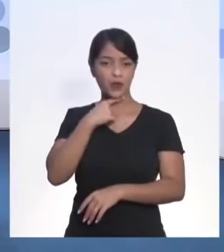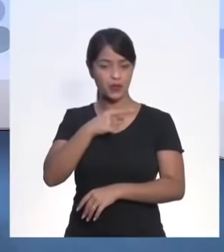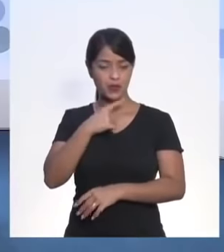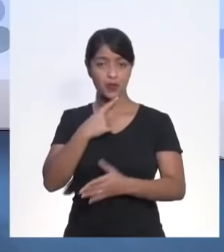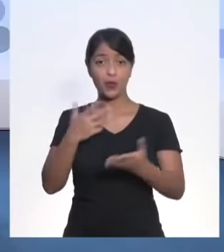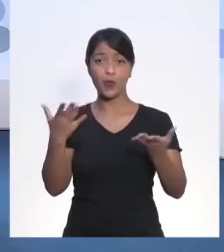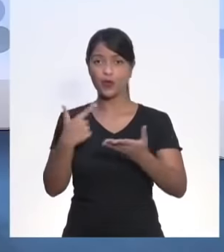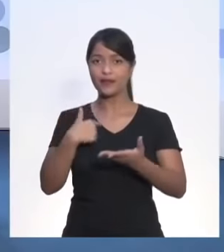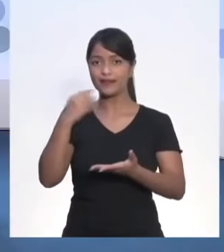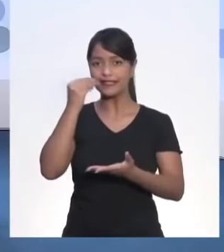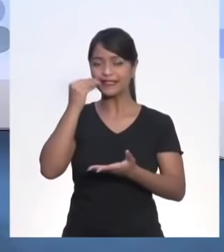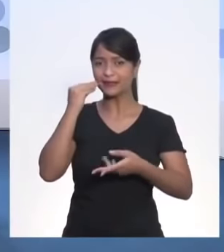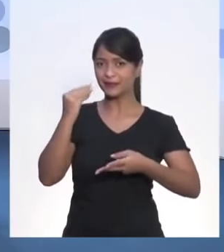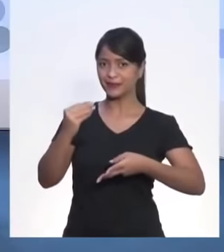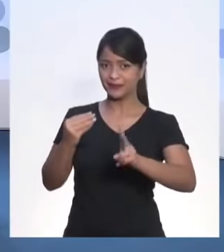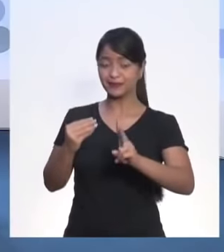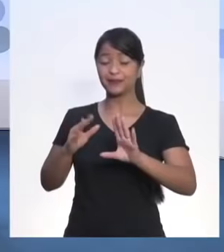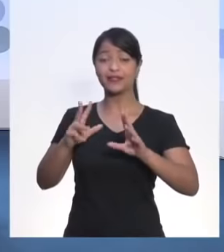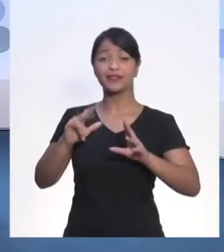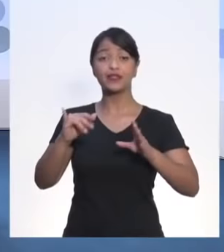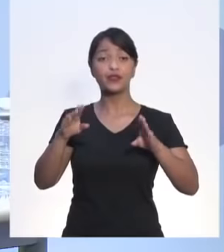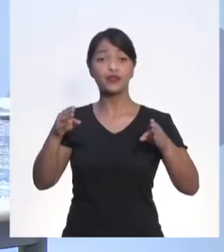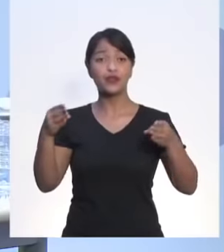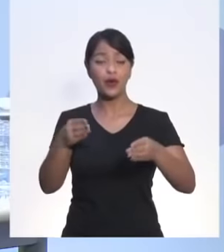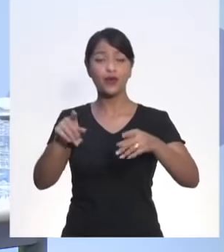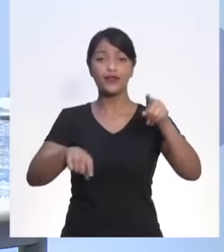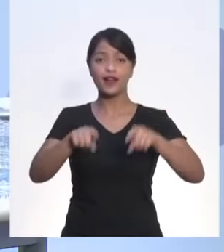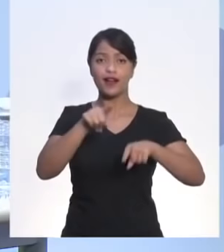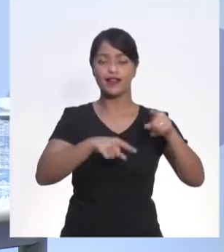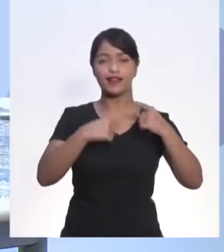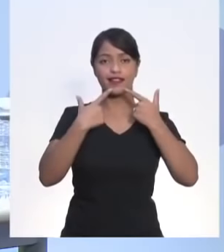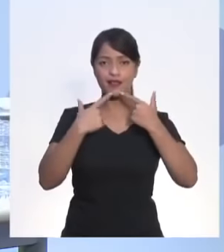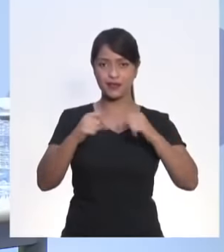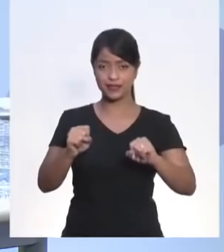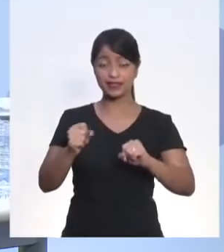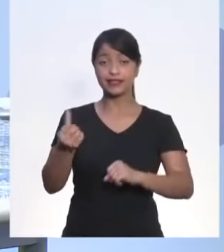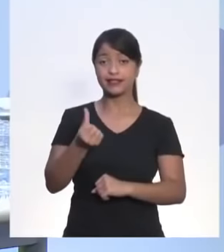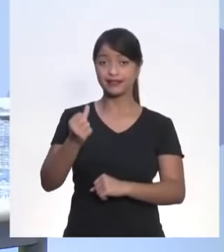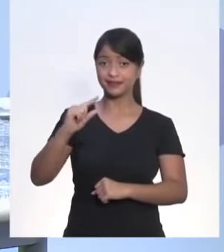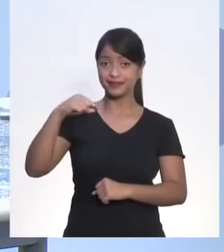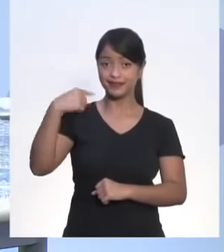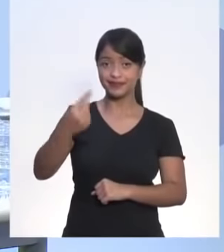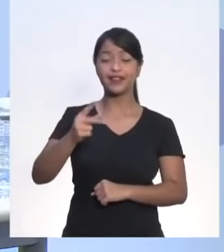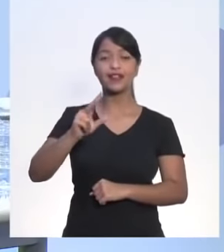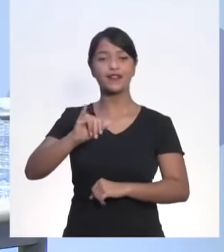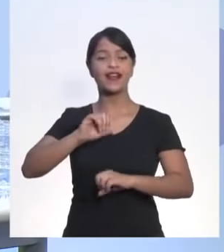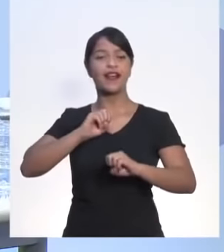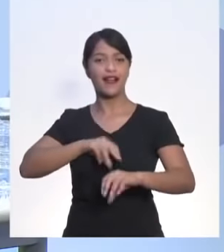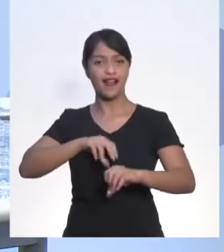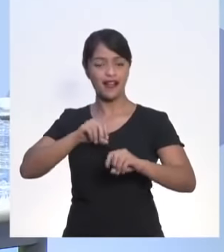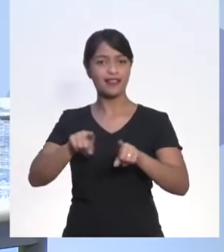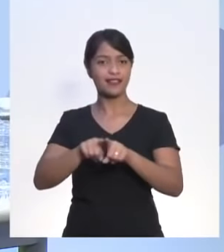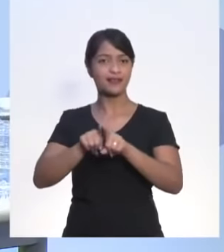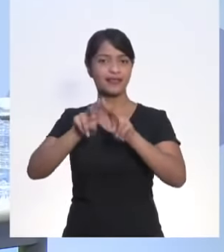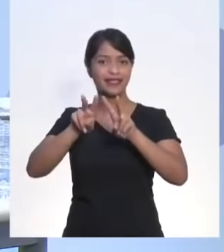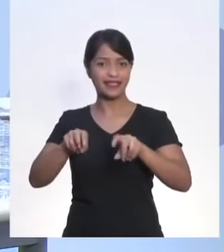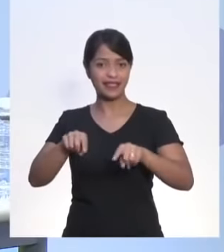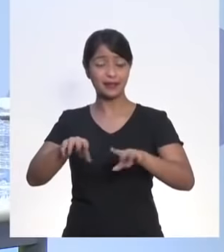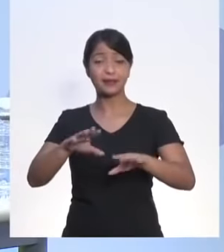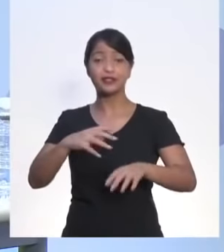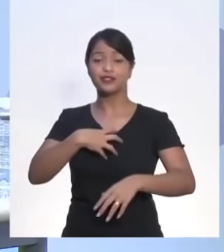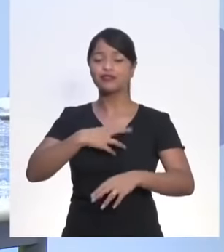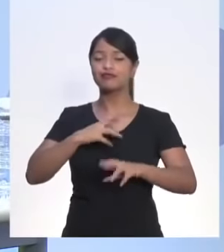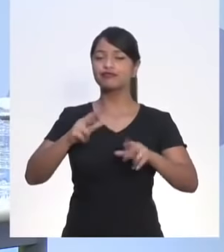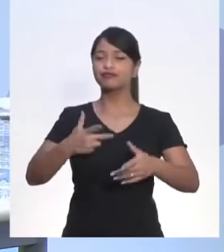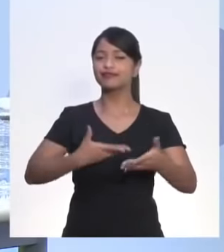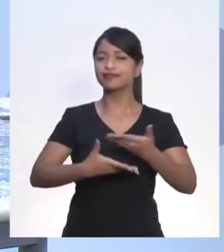vai focar um pouquinho nessas variantes linguísticas. E aí, sexta-feira que vem, a gente também vai ter uma aula sobre isso, mas de uma forma bem interativa e